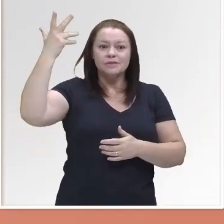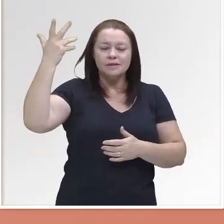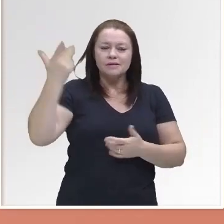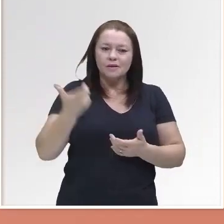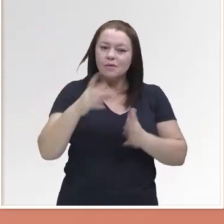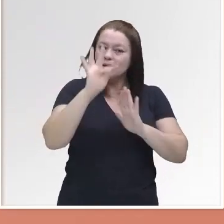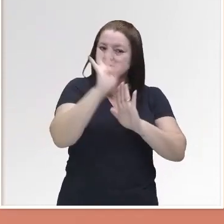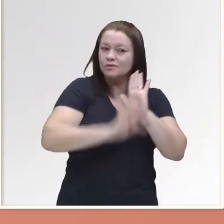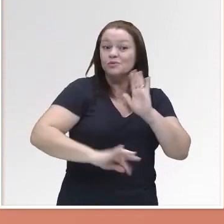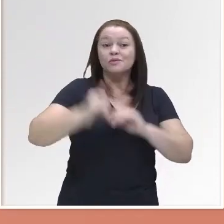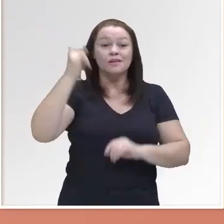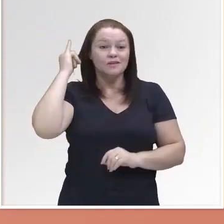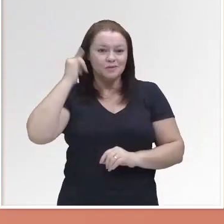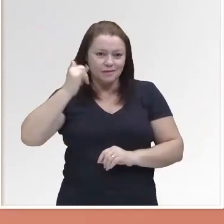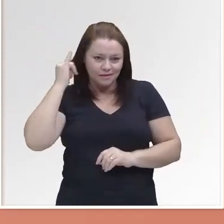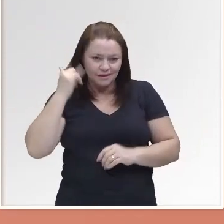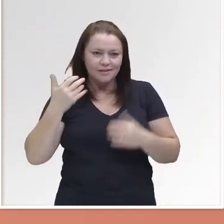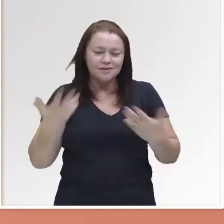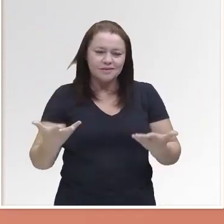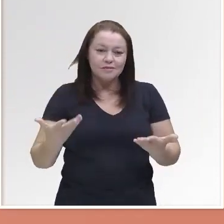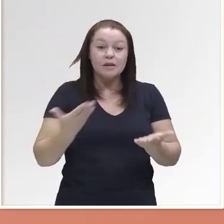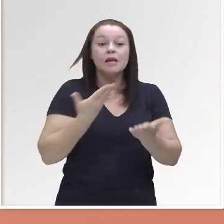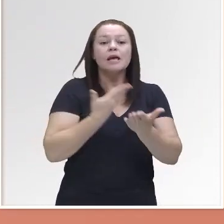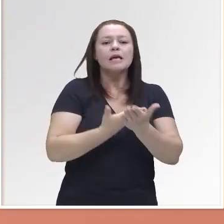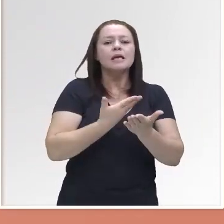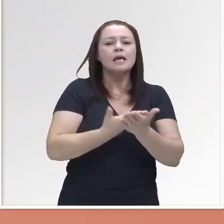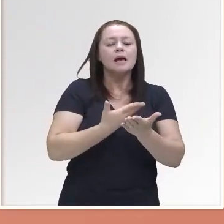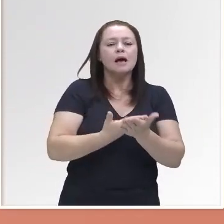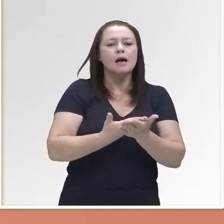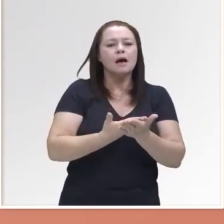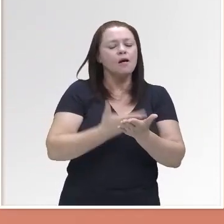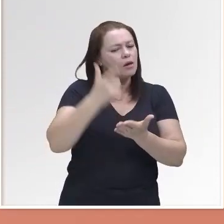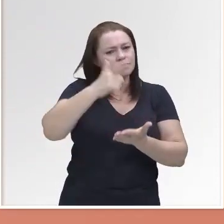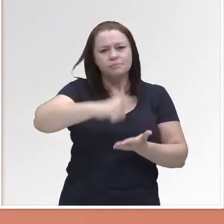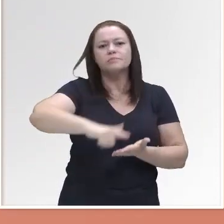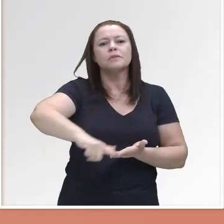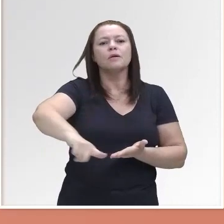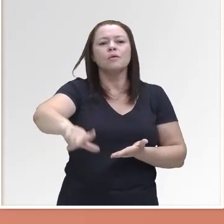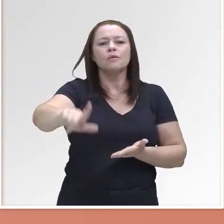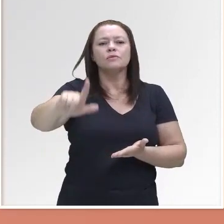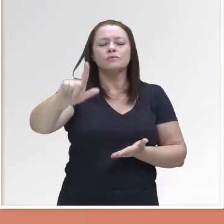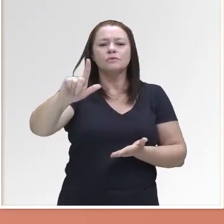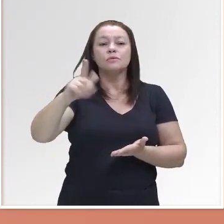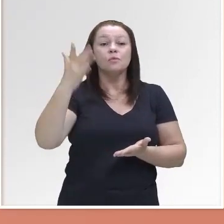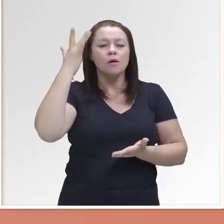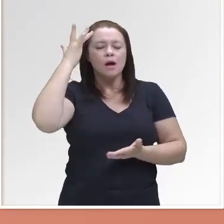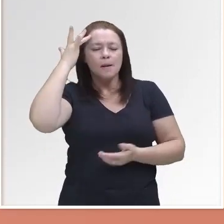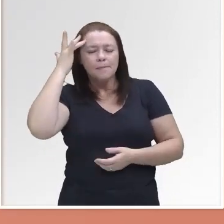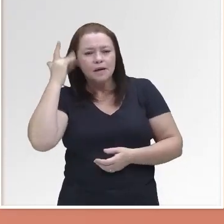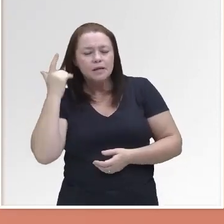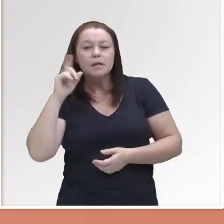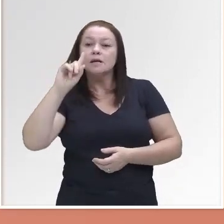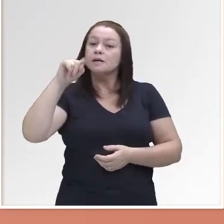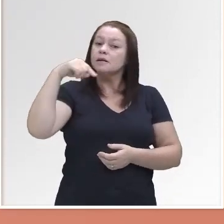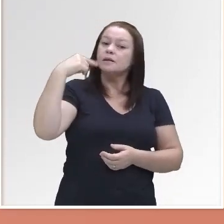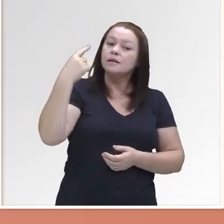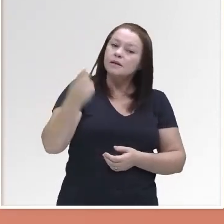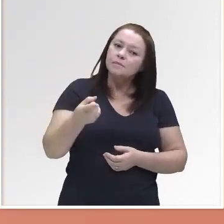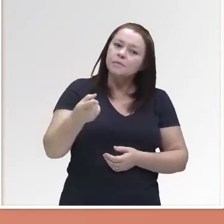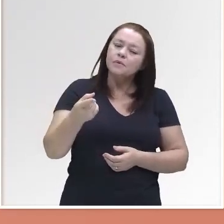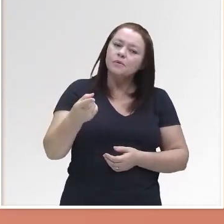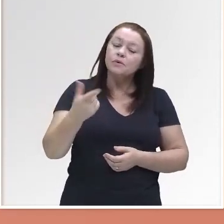texto narrativo. E a aula, ela sempre vai continuar. Amanhã, depois, com